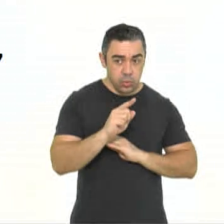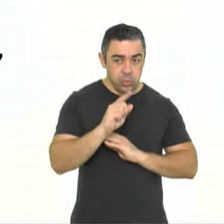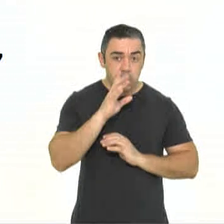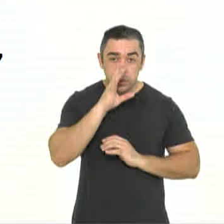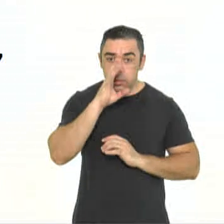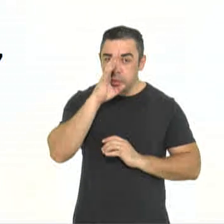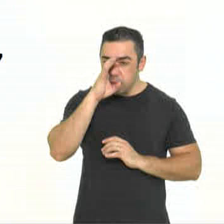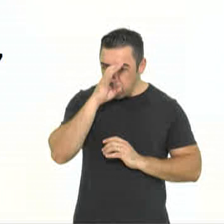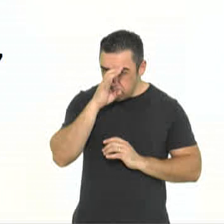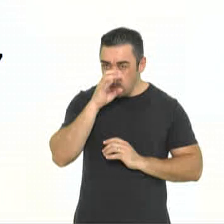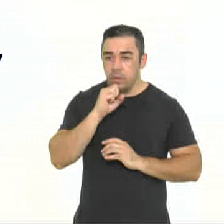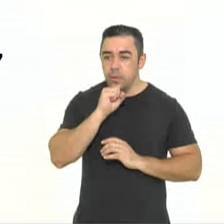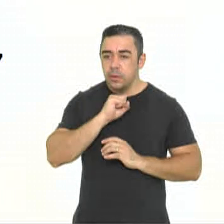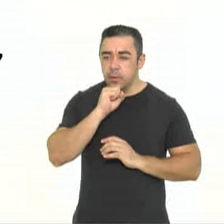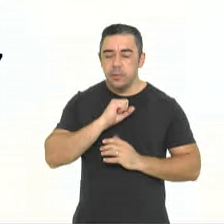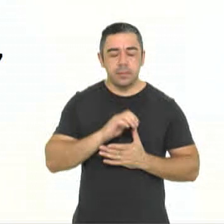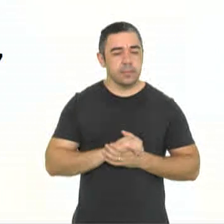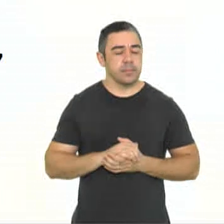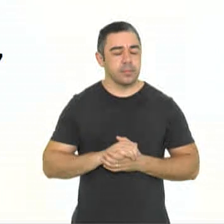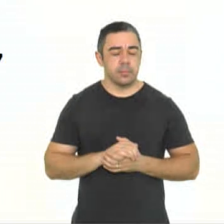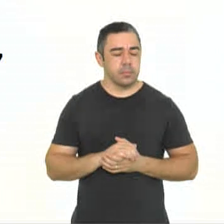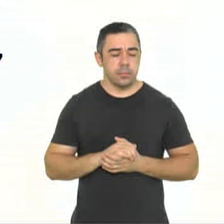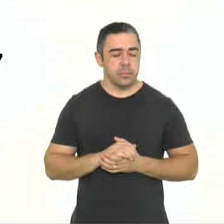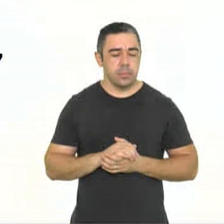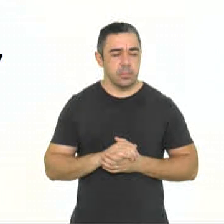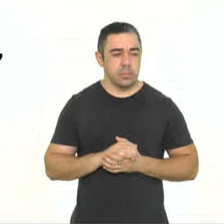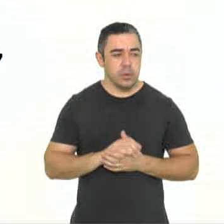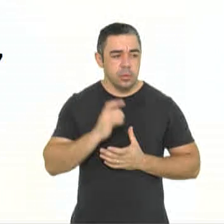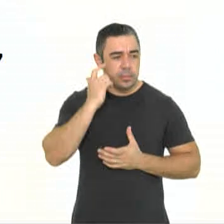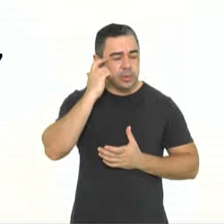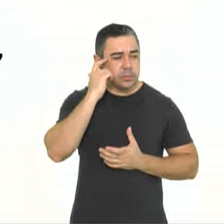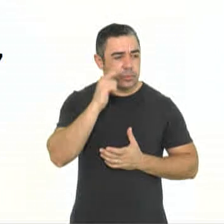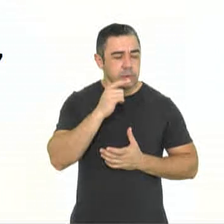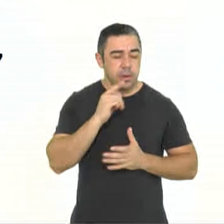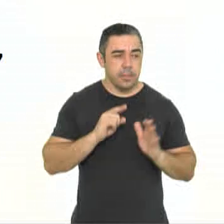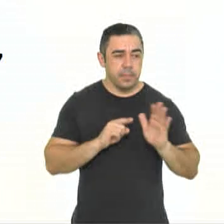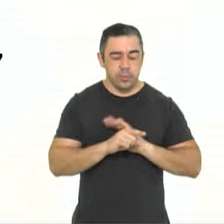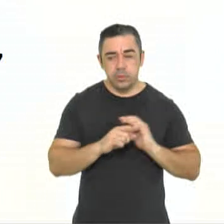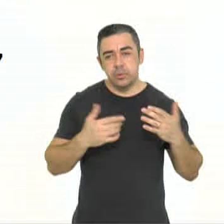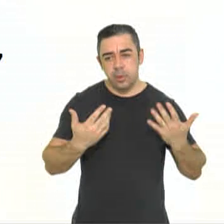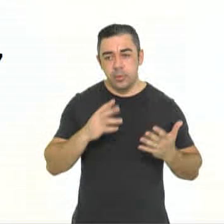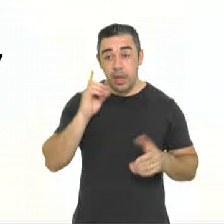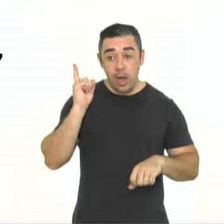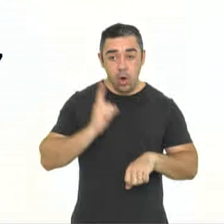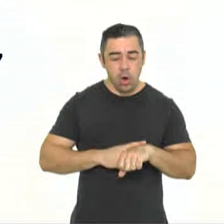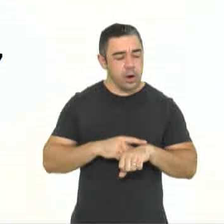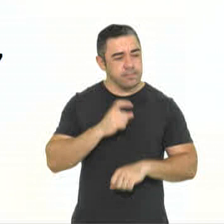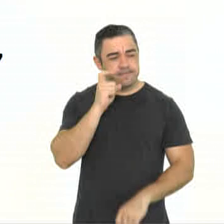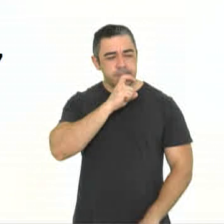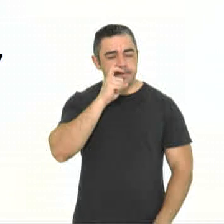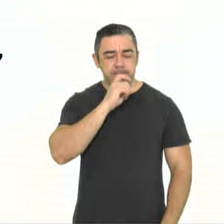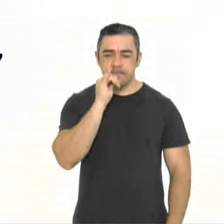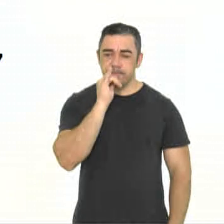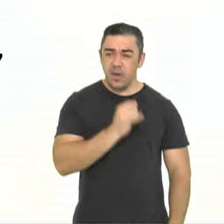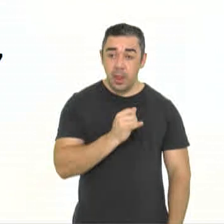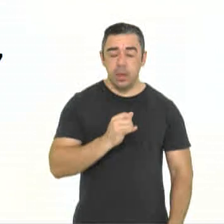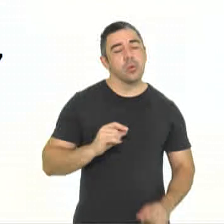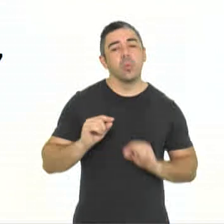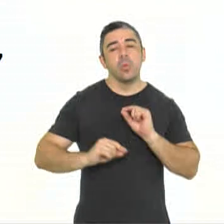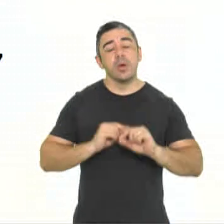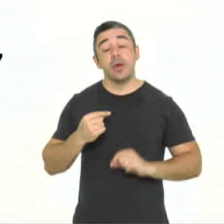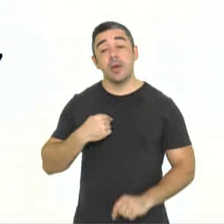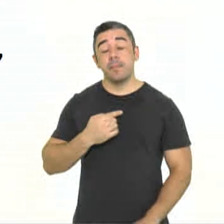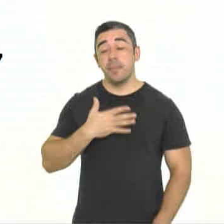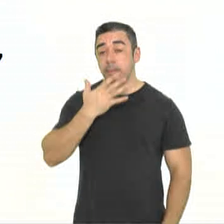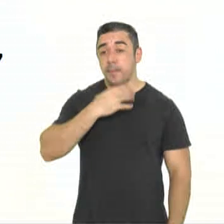teimosia peculiar aos velhos. Não contava com essa pergunta, mas imediatamente arquitetei uma mentira. Contei-lhe que